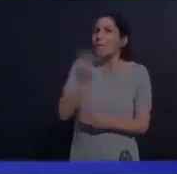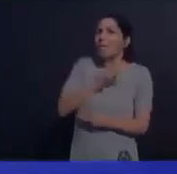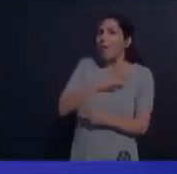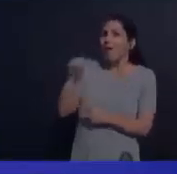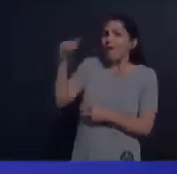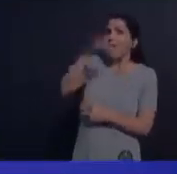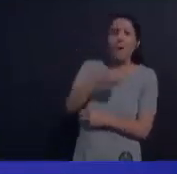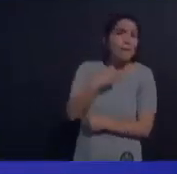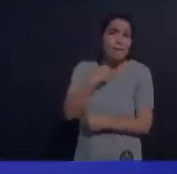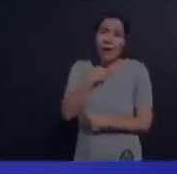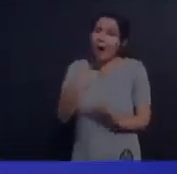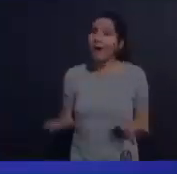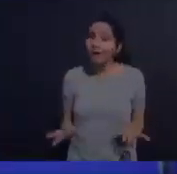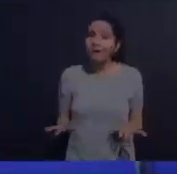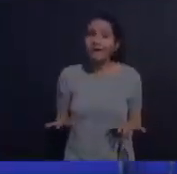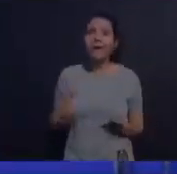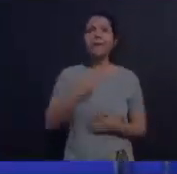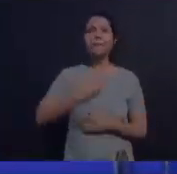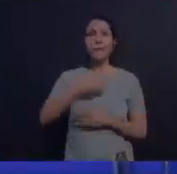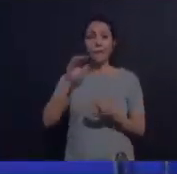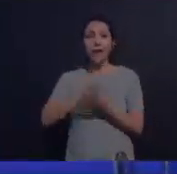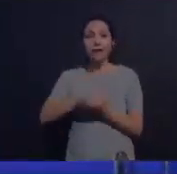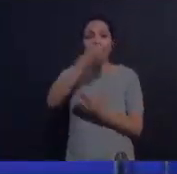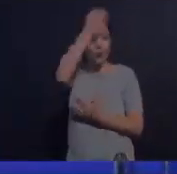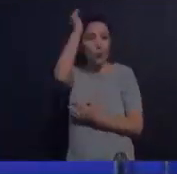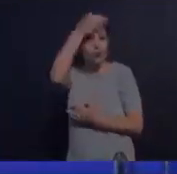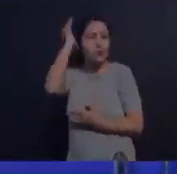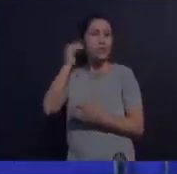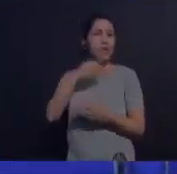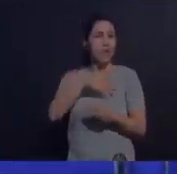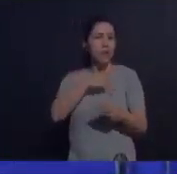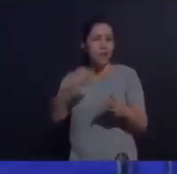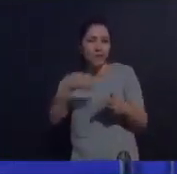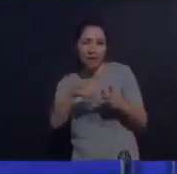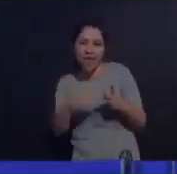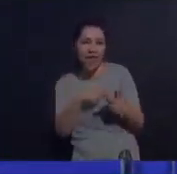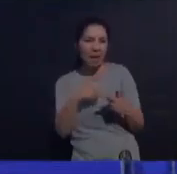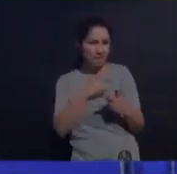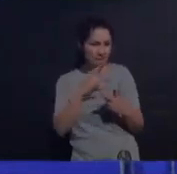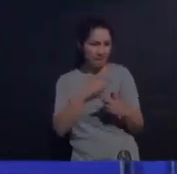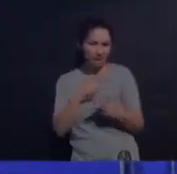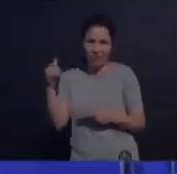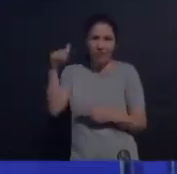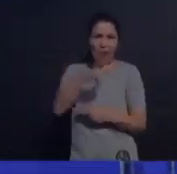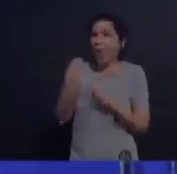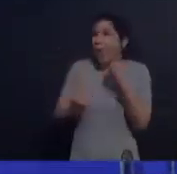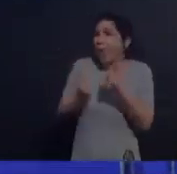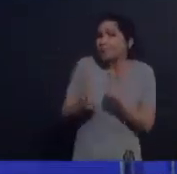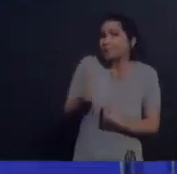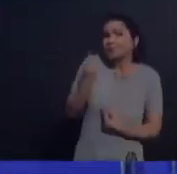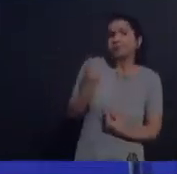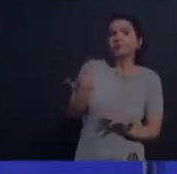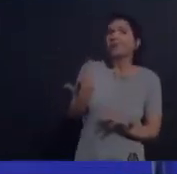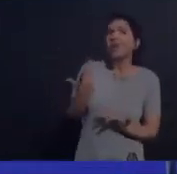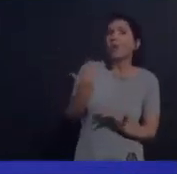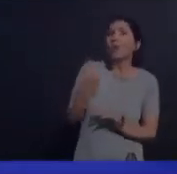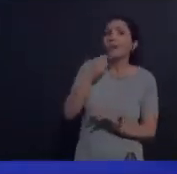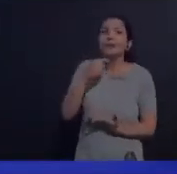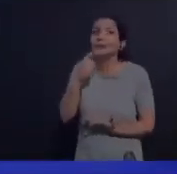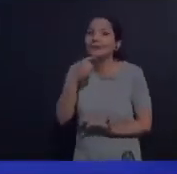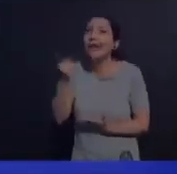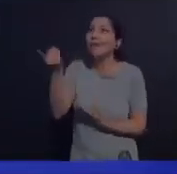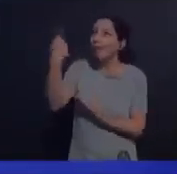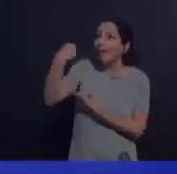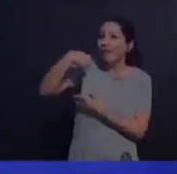sim pode ter medo de avião os nossos filhos podem ter medo de avião uma banda bem porque senão nós não vamos cumprir os planos